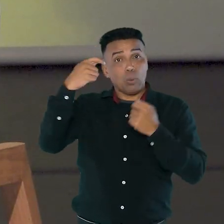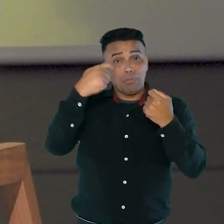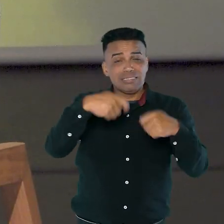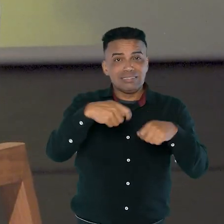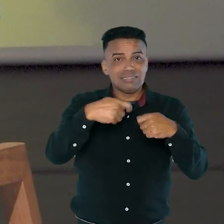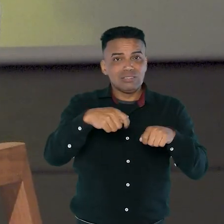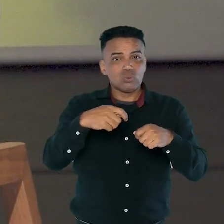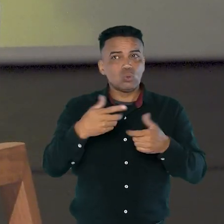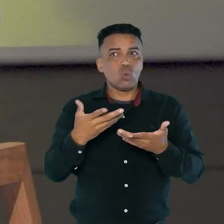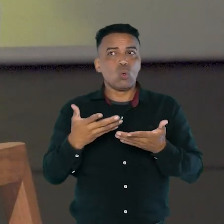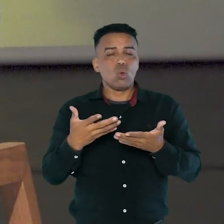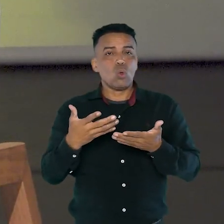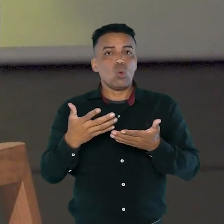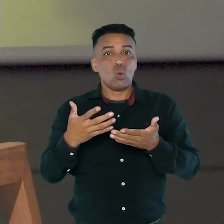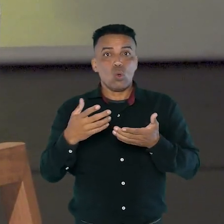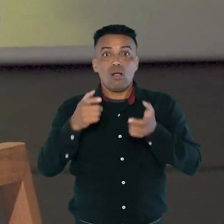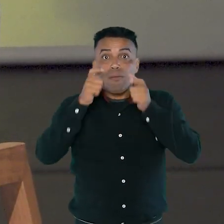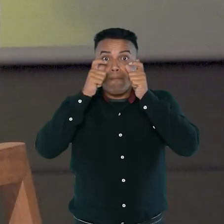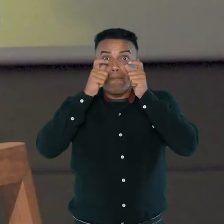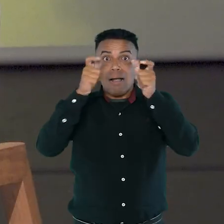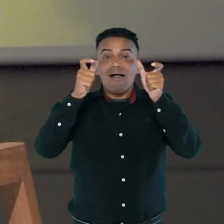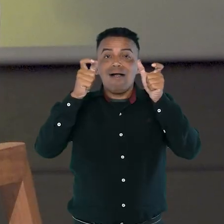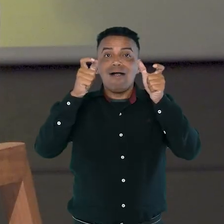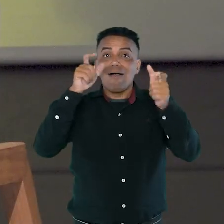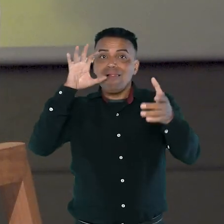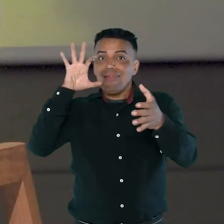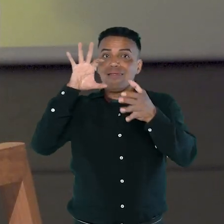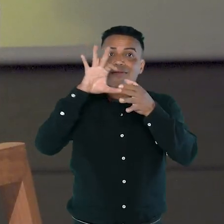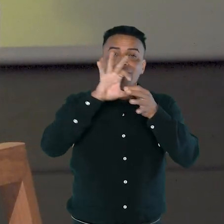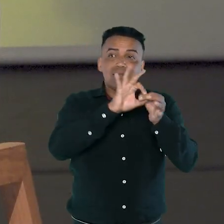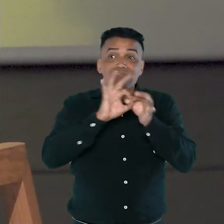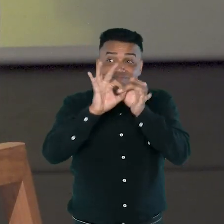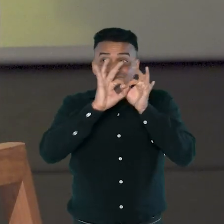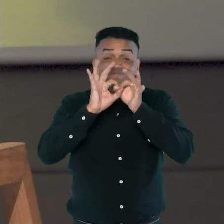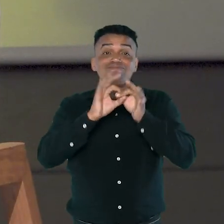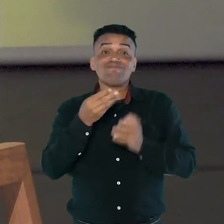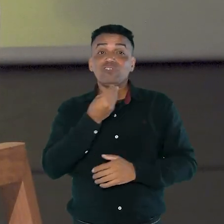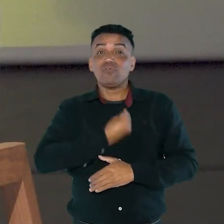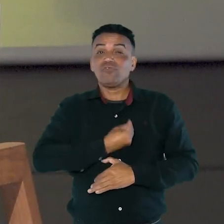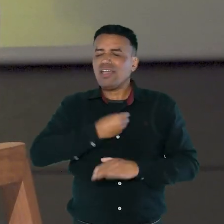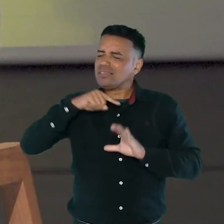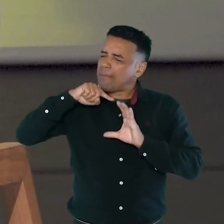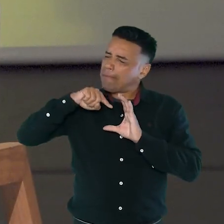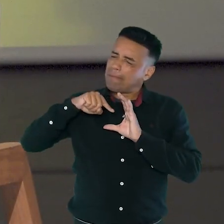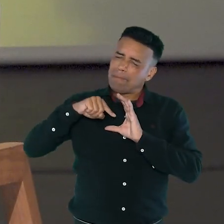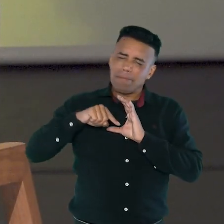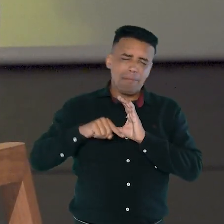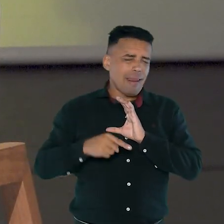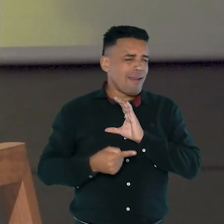Eu preciso estar ativa e conectada com a vida de uma maneira